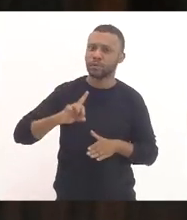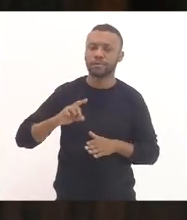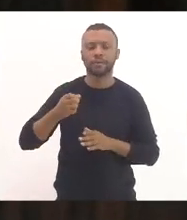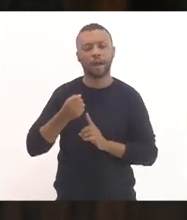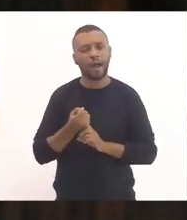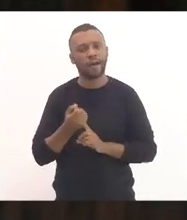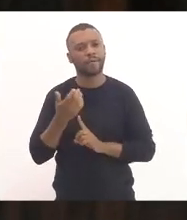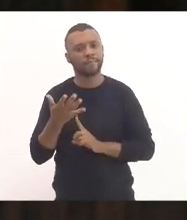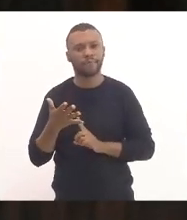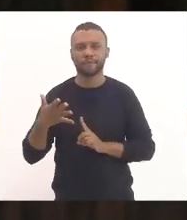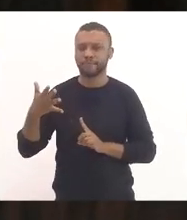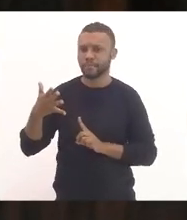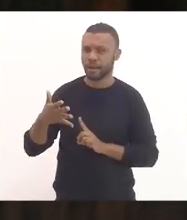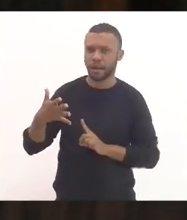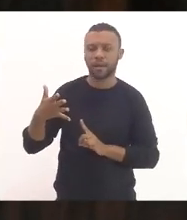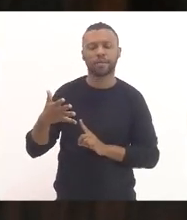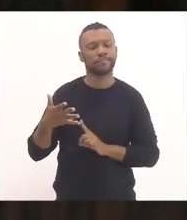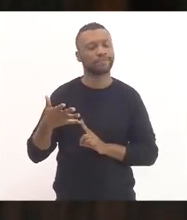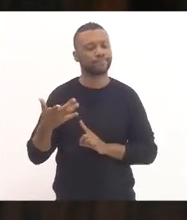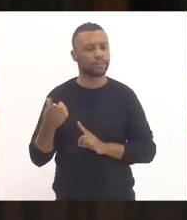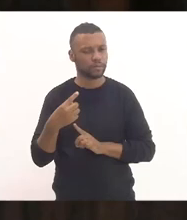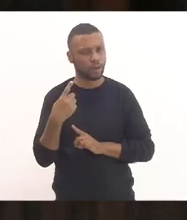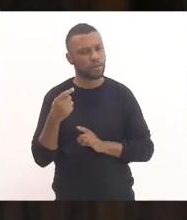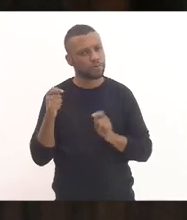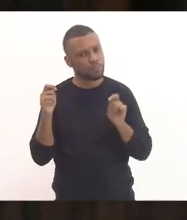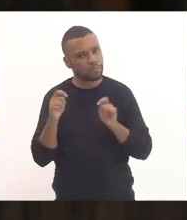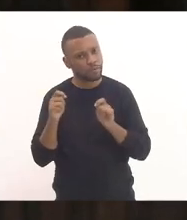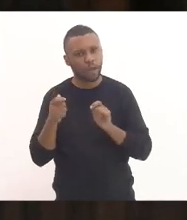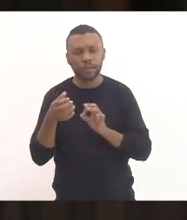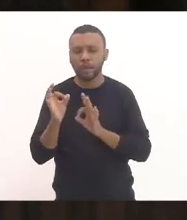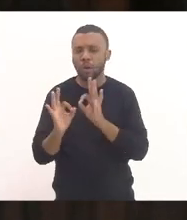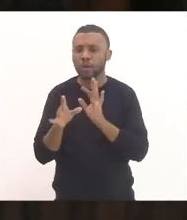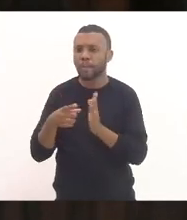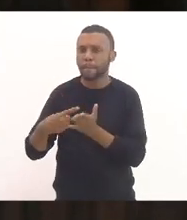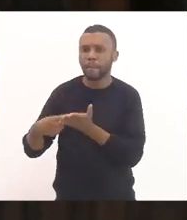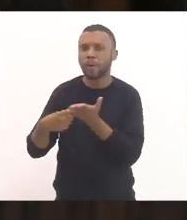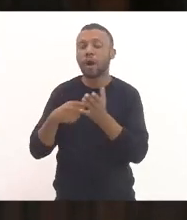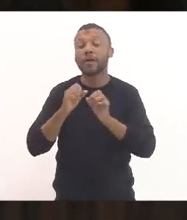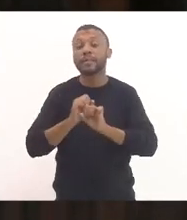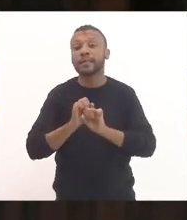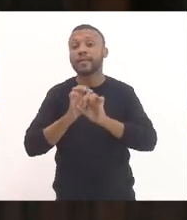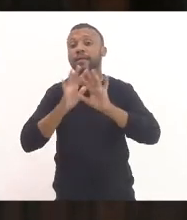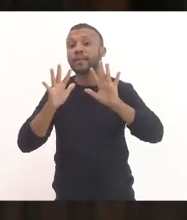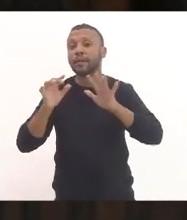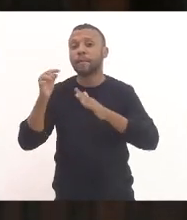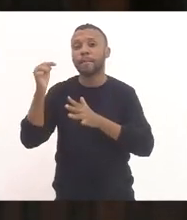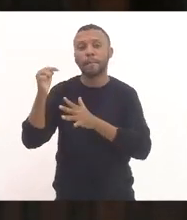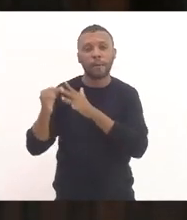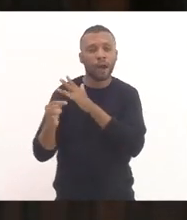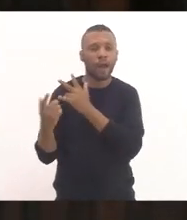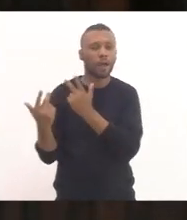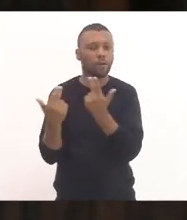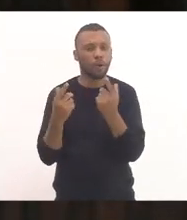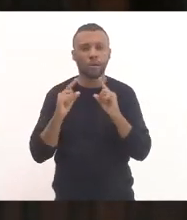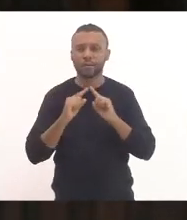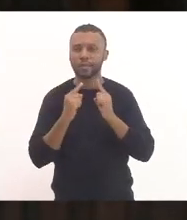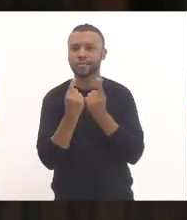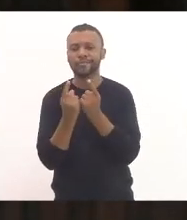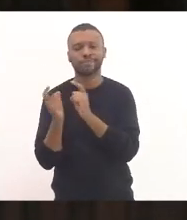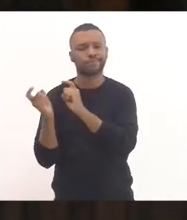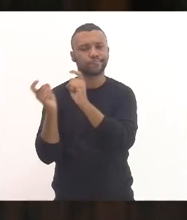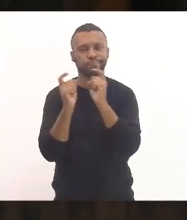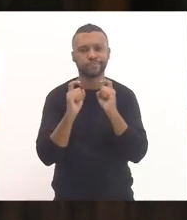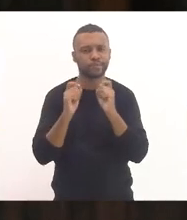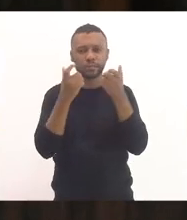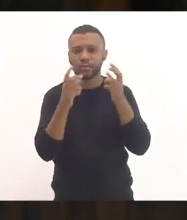manifestação para que a gente pudesse alinhar as coisas você gente esclarecer algumas questões como essa da reunião lá da que